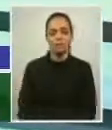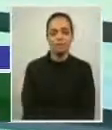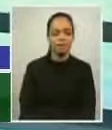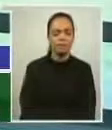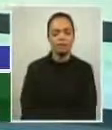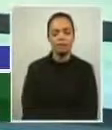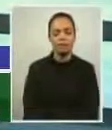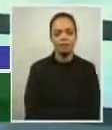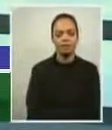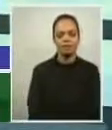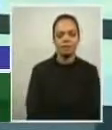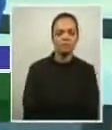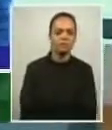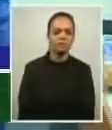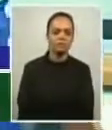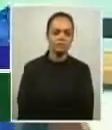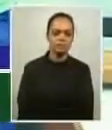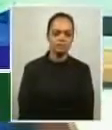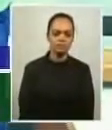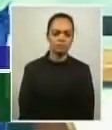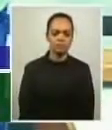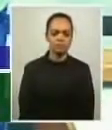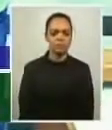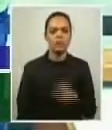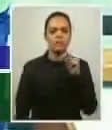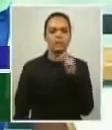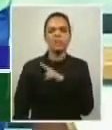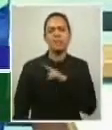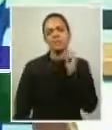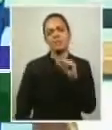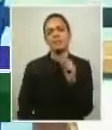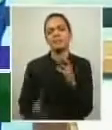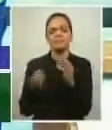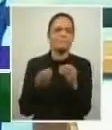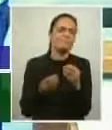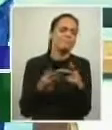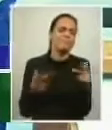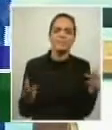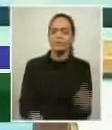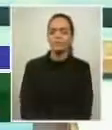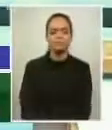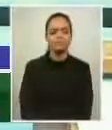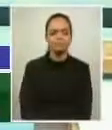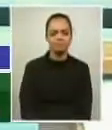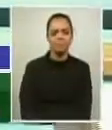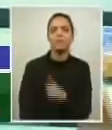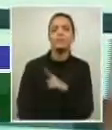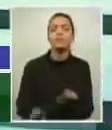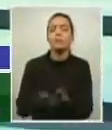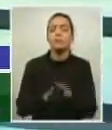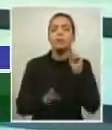E aí é isso produziu muitas coisas e produziu